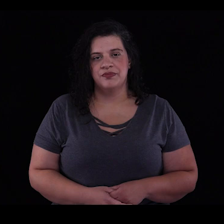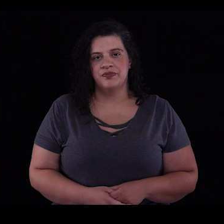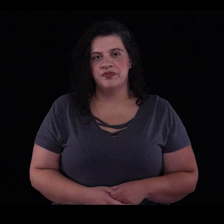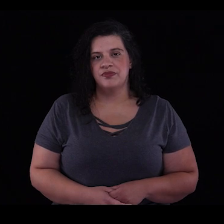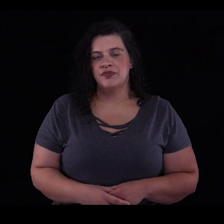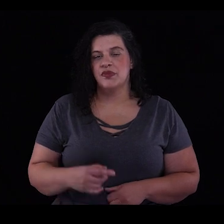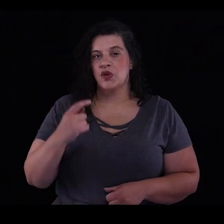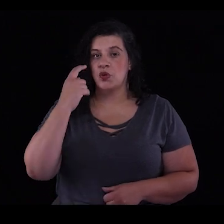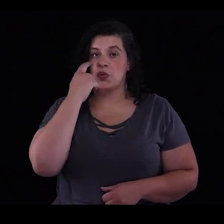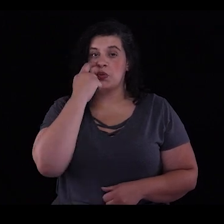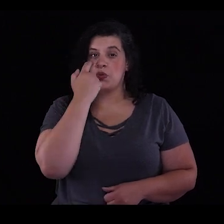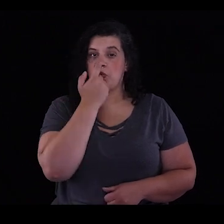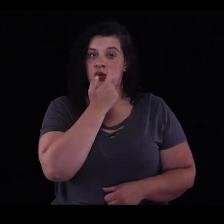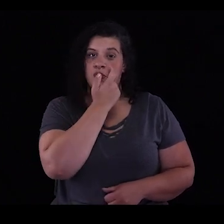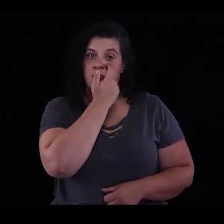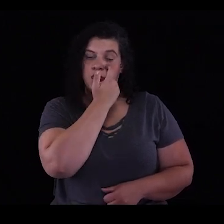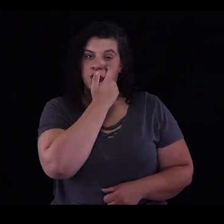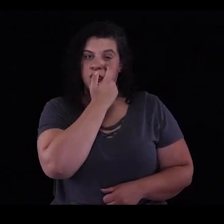olho,